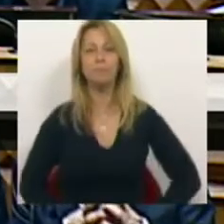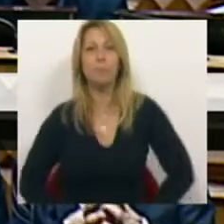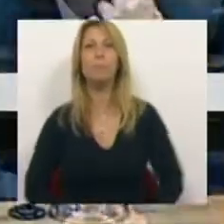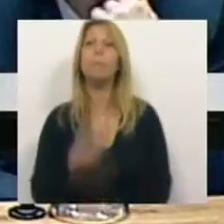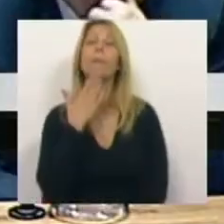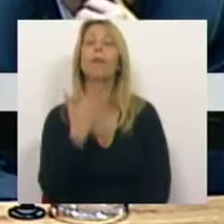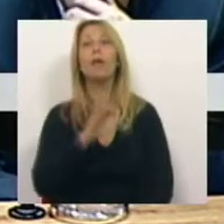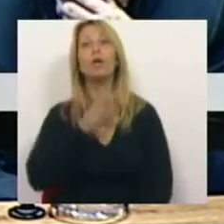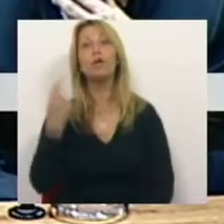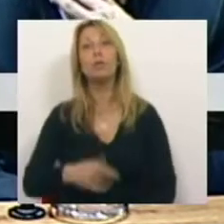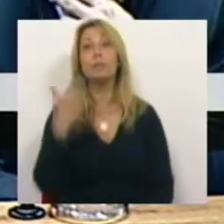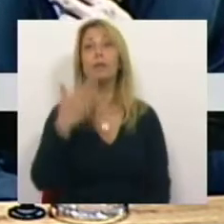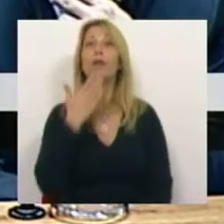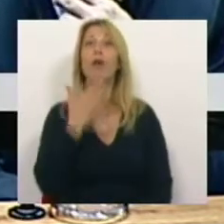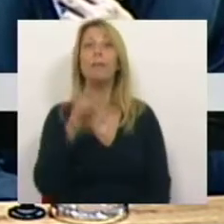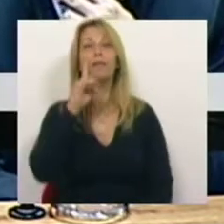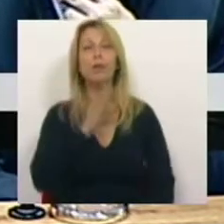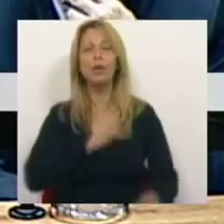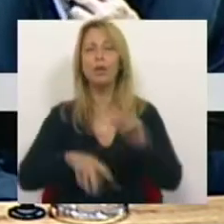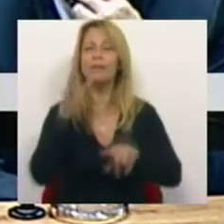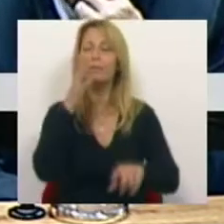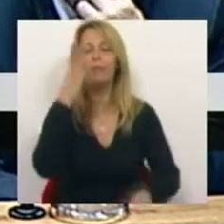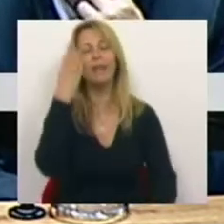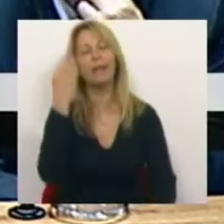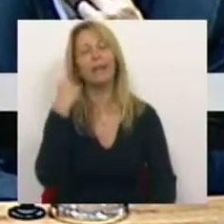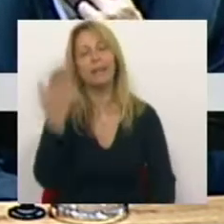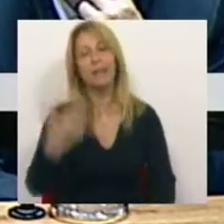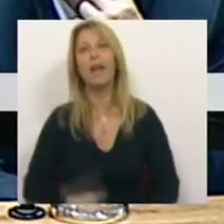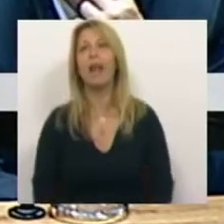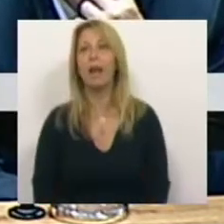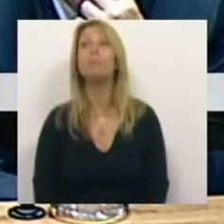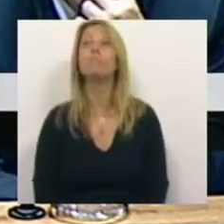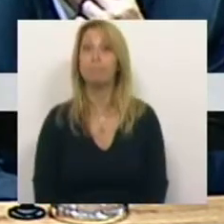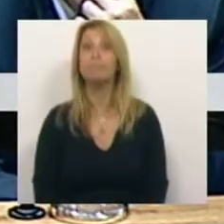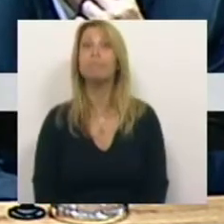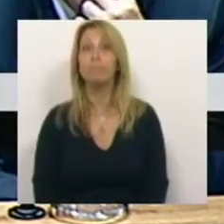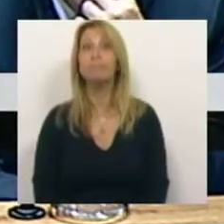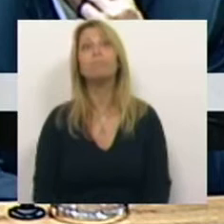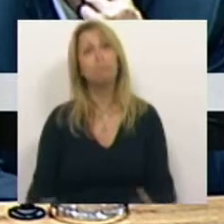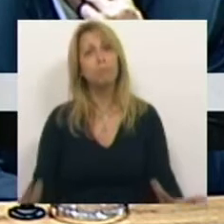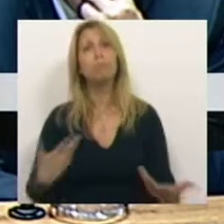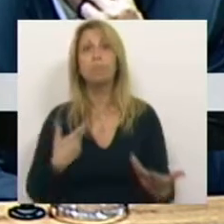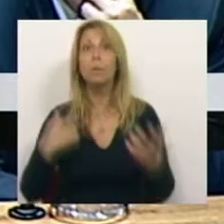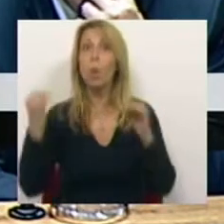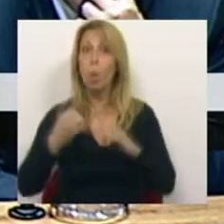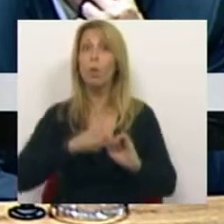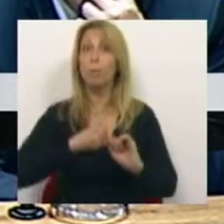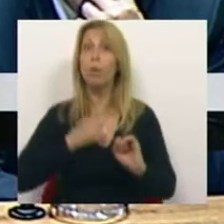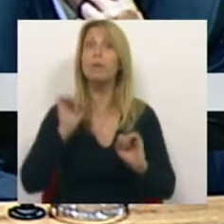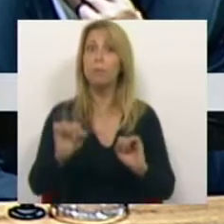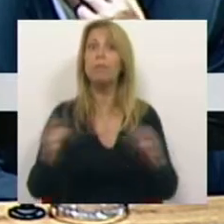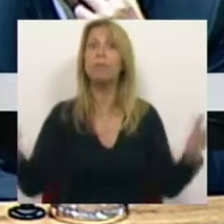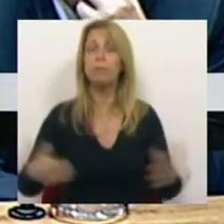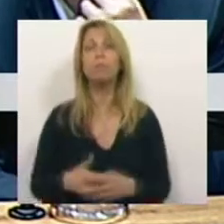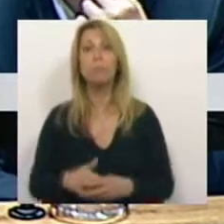Muito obrigado, Sr. Presidente. Muito obrigado, Sra. Deputada Catarina Martins. Partilhamos das suas preocupações e, por